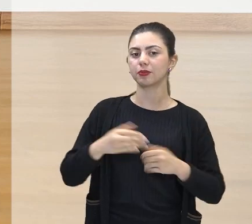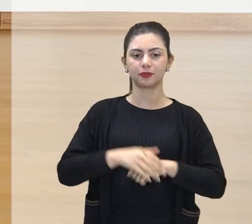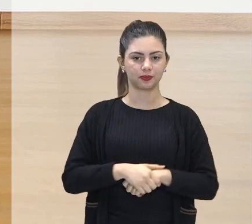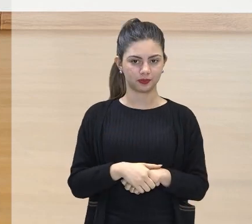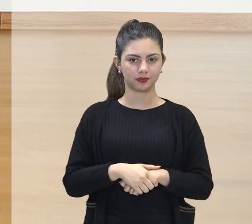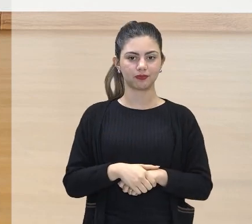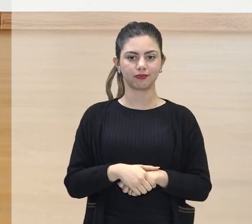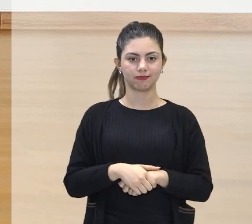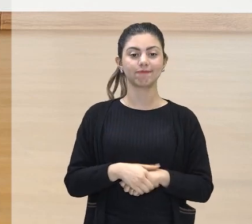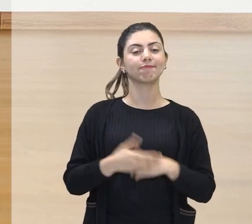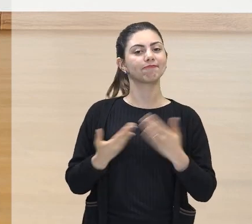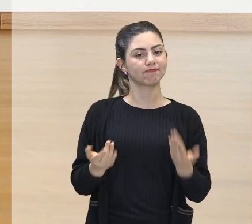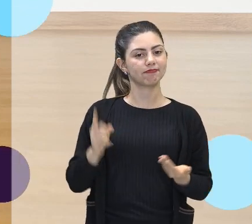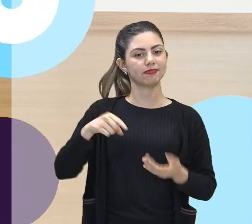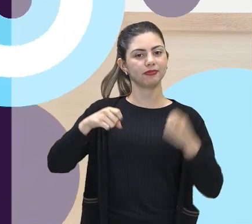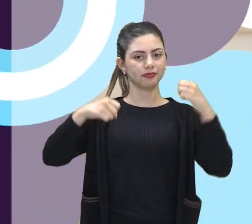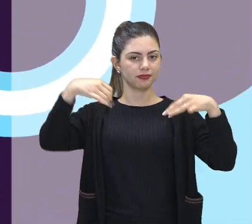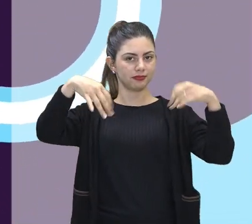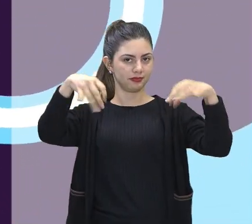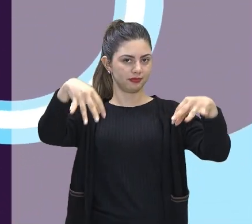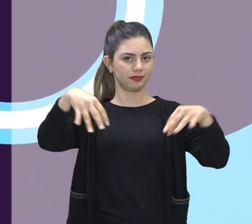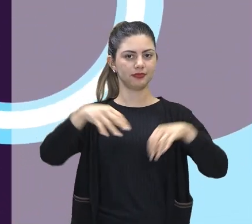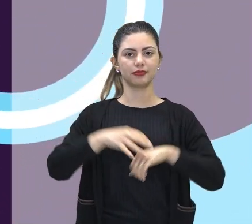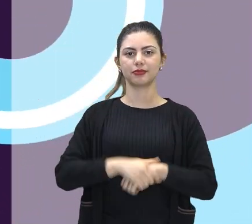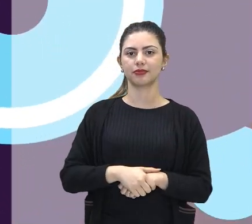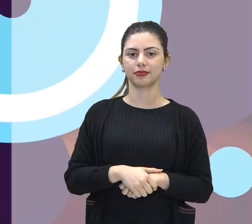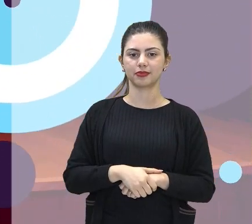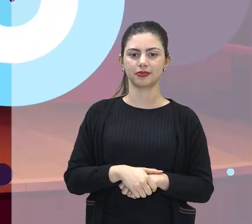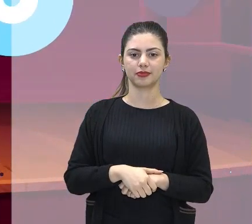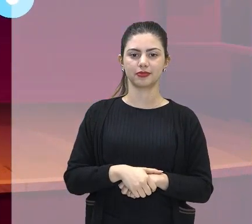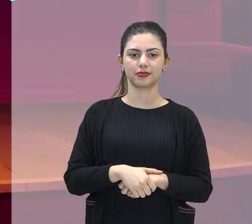Eu acho que foi a iluminação.